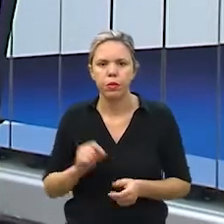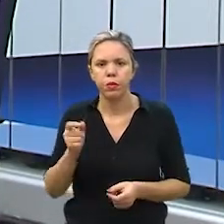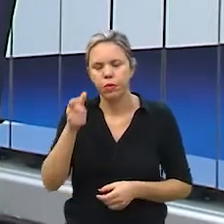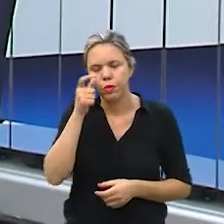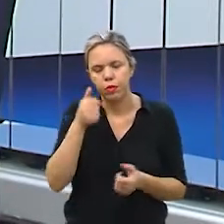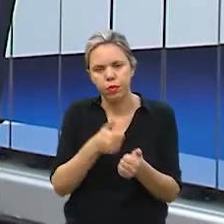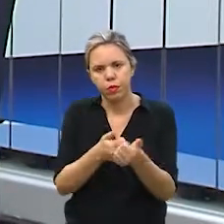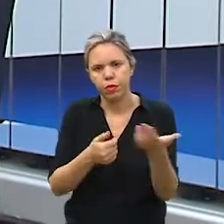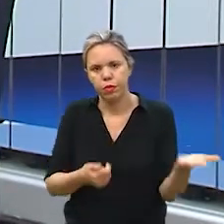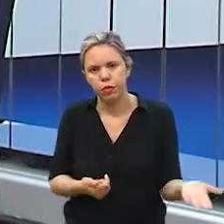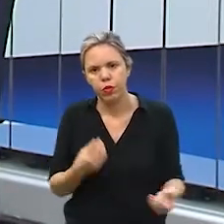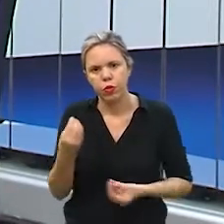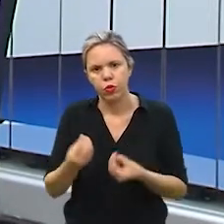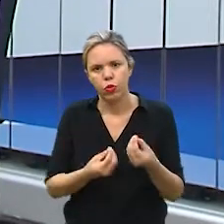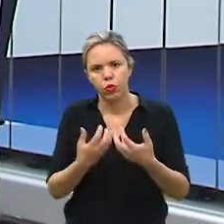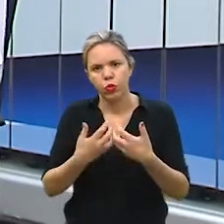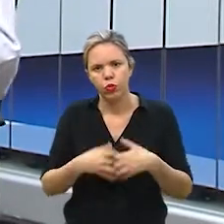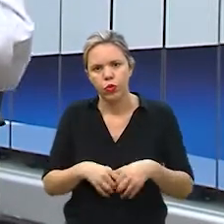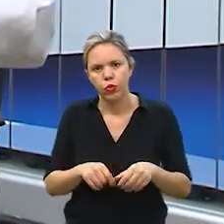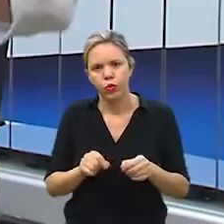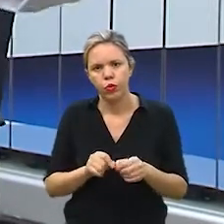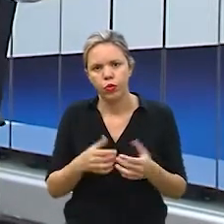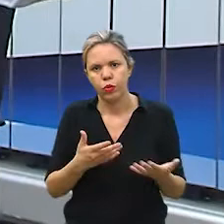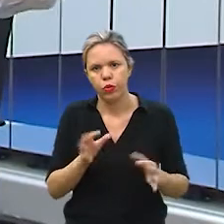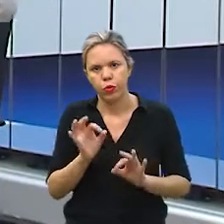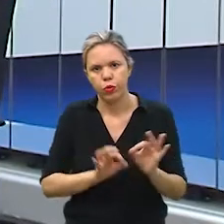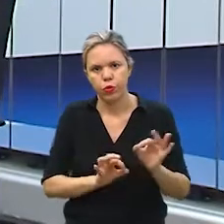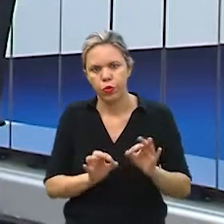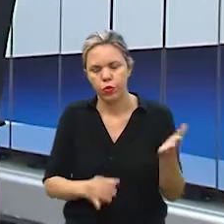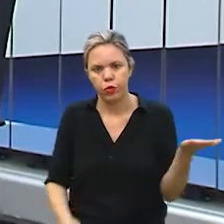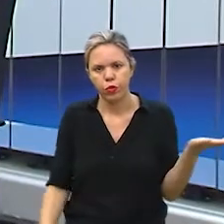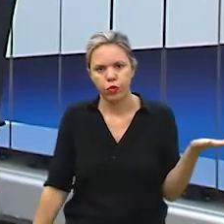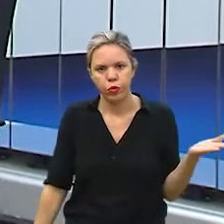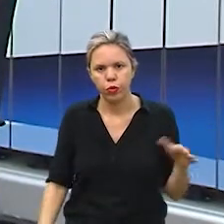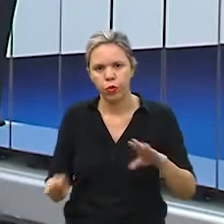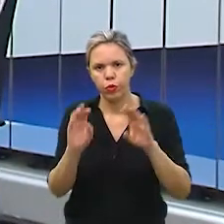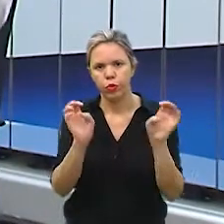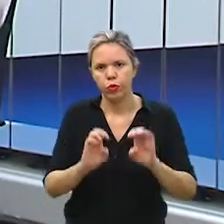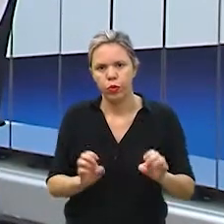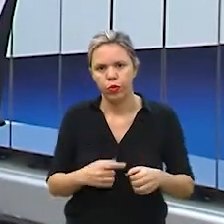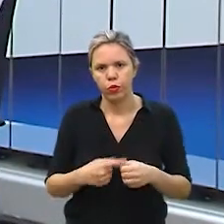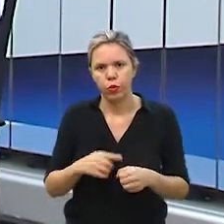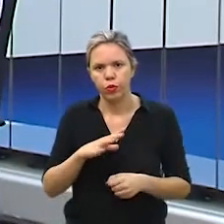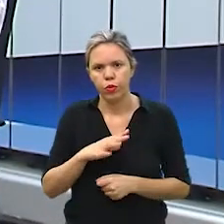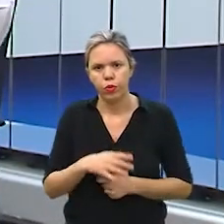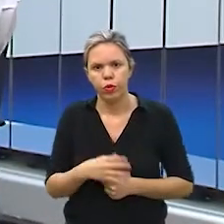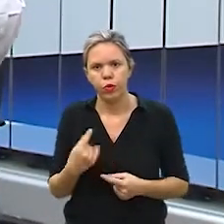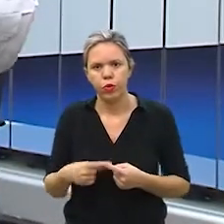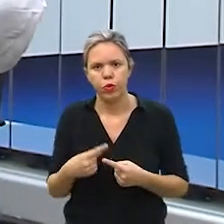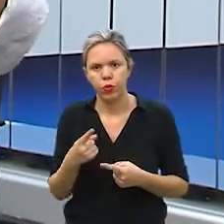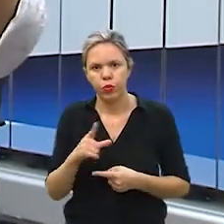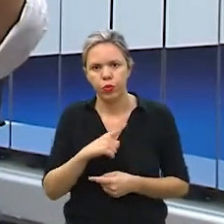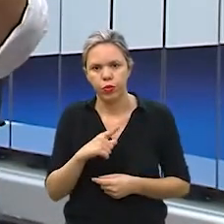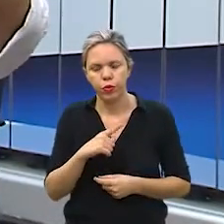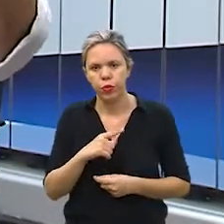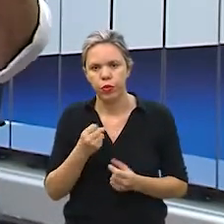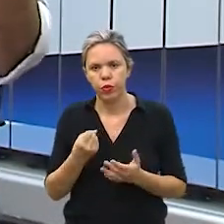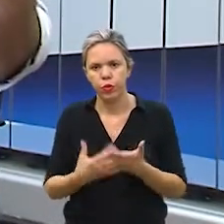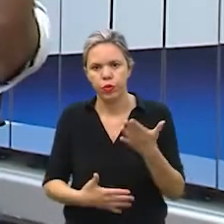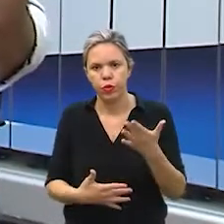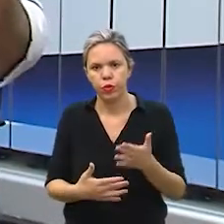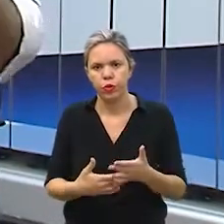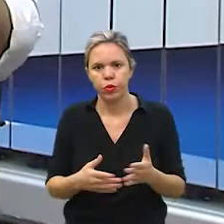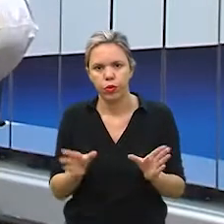nos acompanhando, como é que funciona essa organização estrutural do município? Porque vocês têm demandas